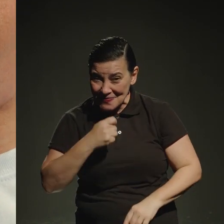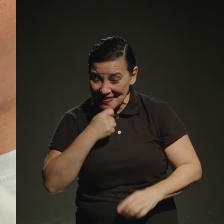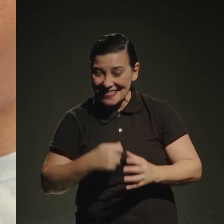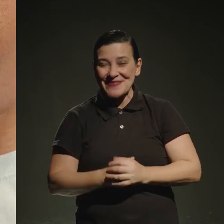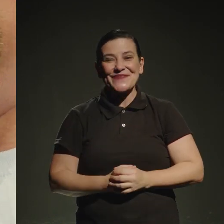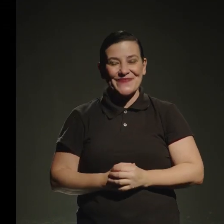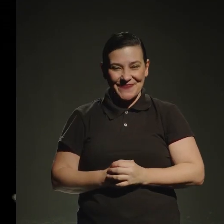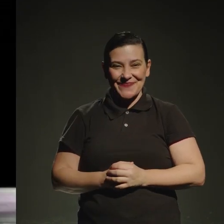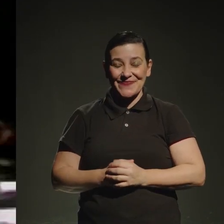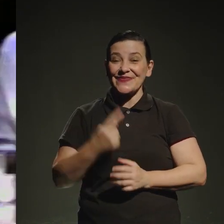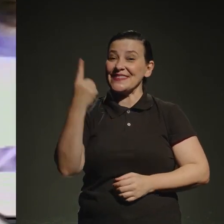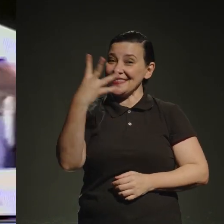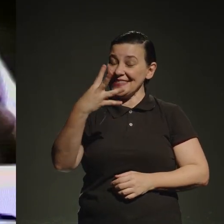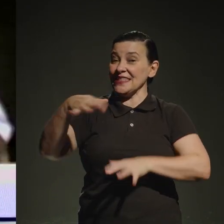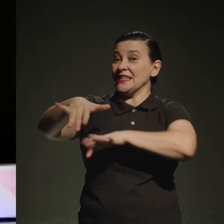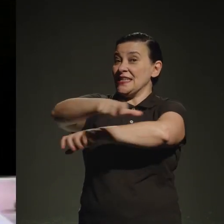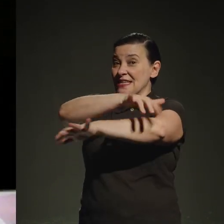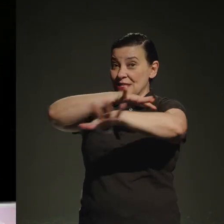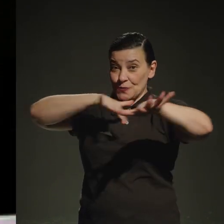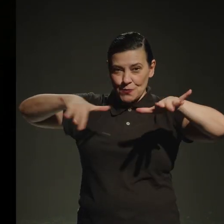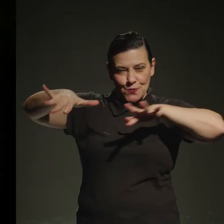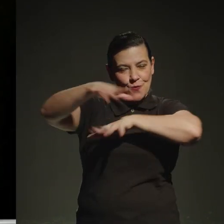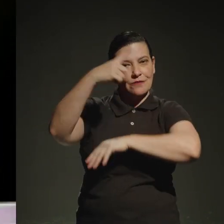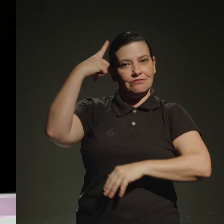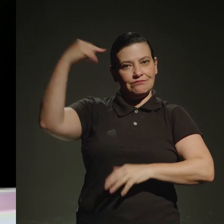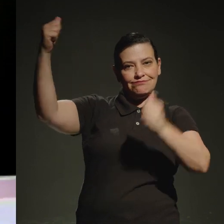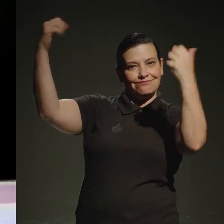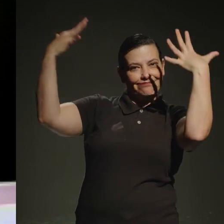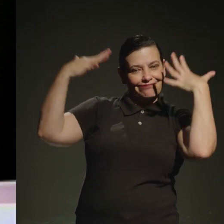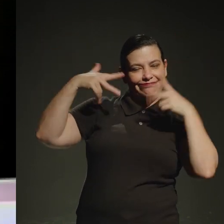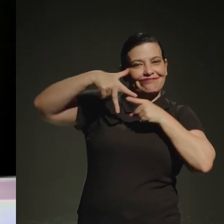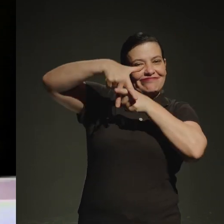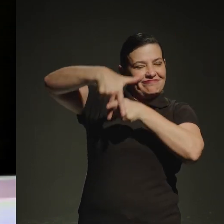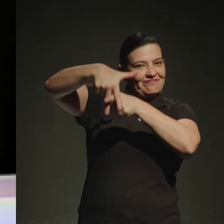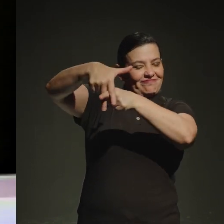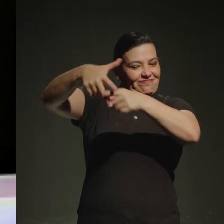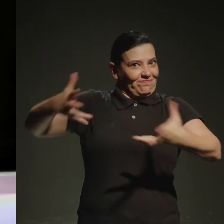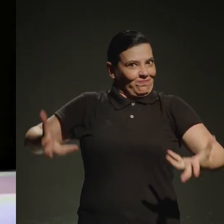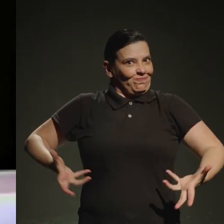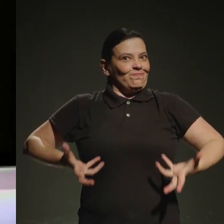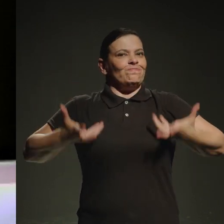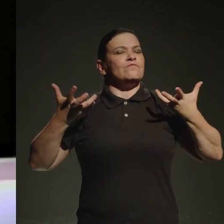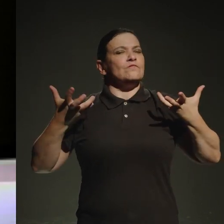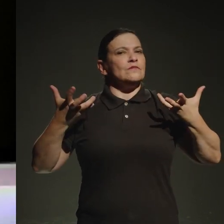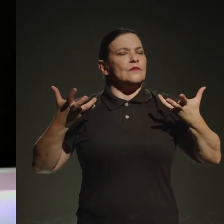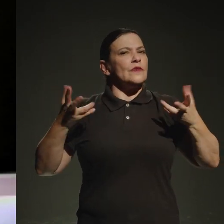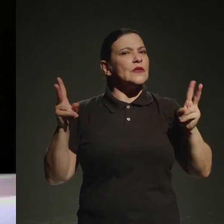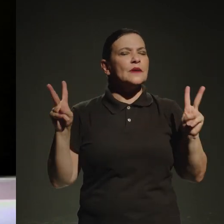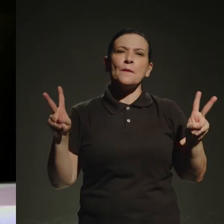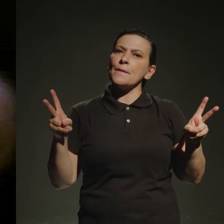descoberto o Brasil. Cena 14. Do ritual da sagrada sagração e toda a sua